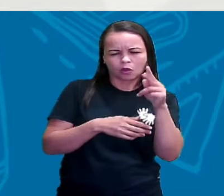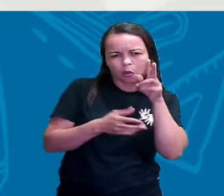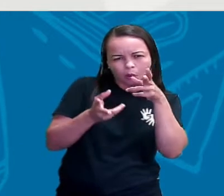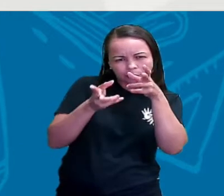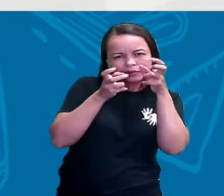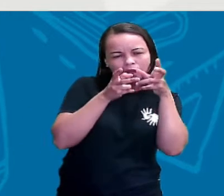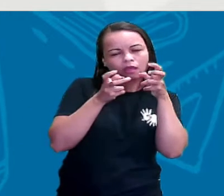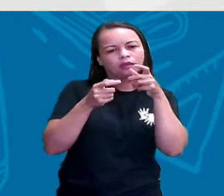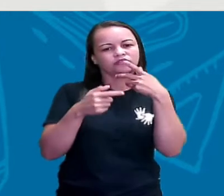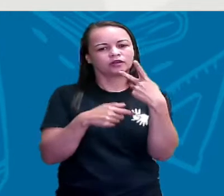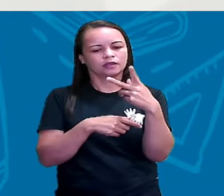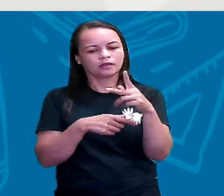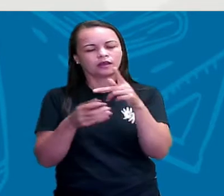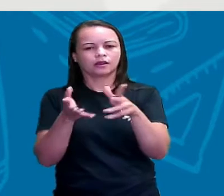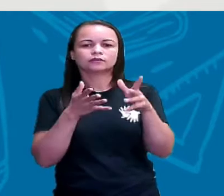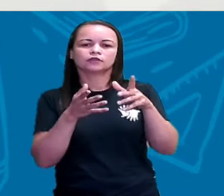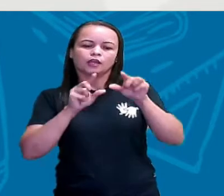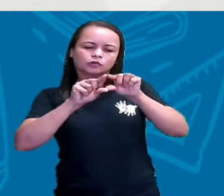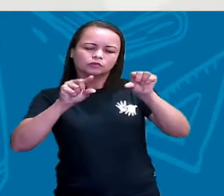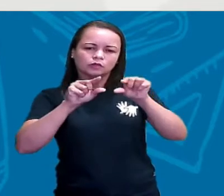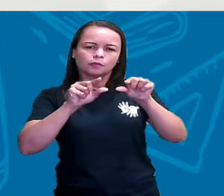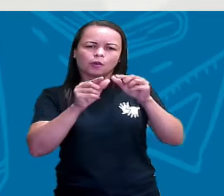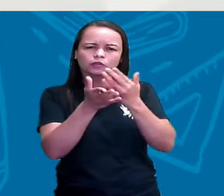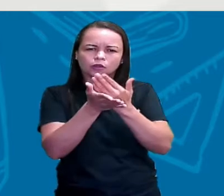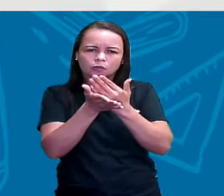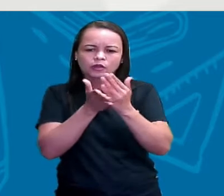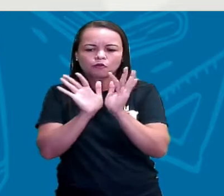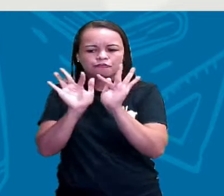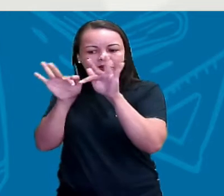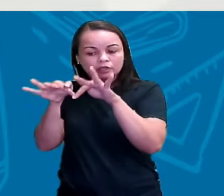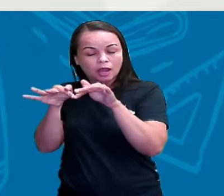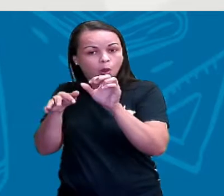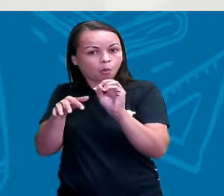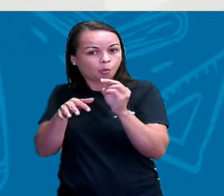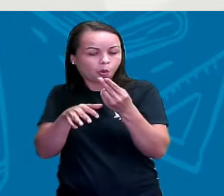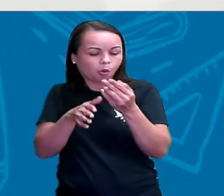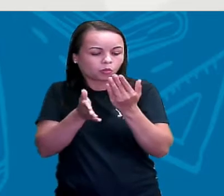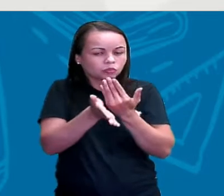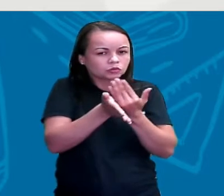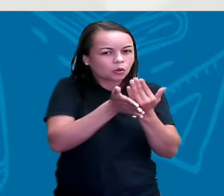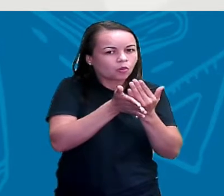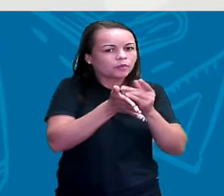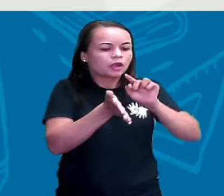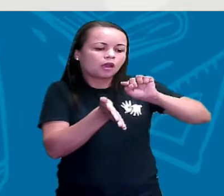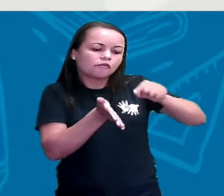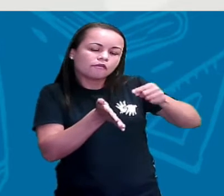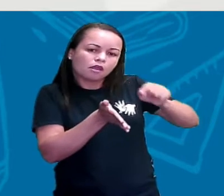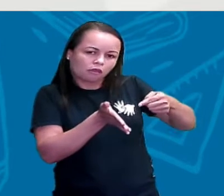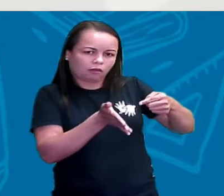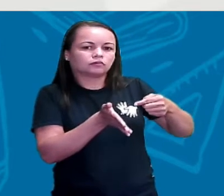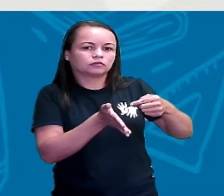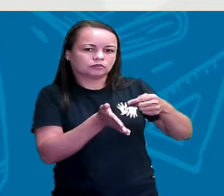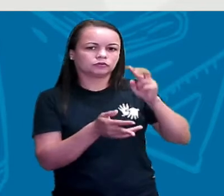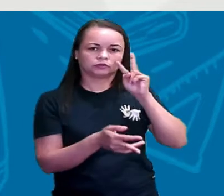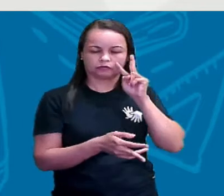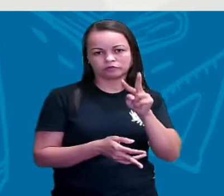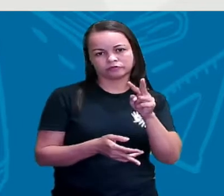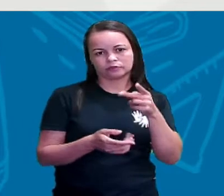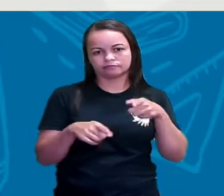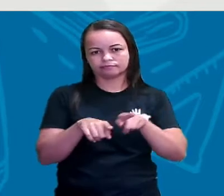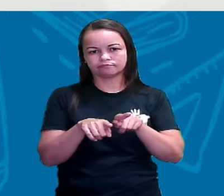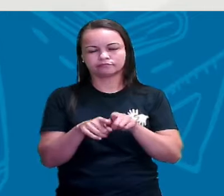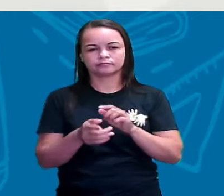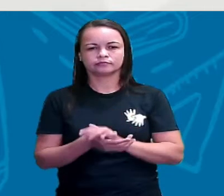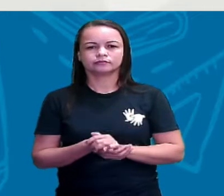final. Porém, algumas podem vir no início separado por vírgula. Então, vai ser comum você também ver dessa forma. Primeiro